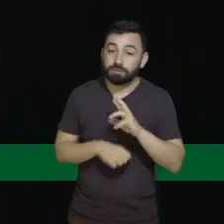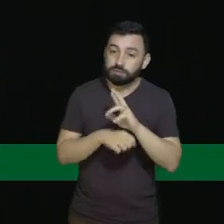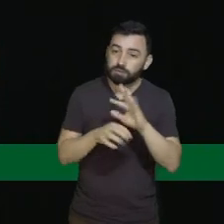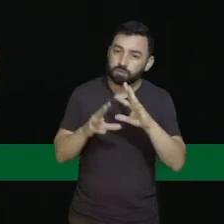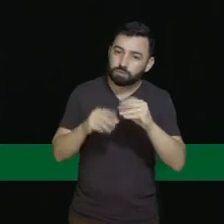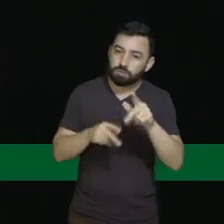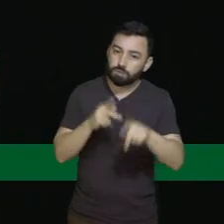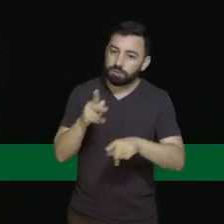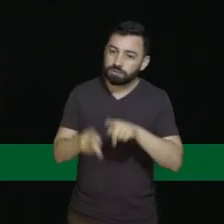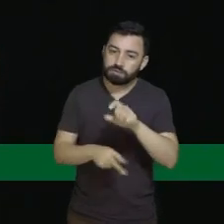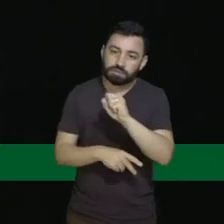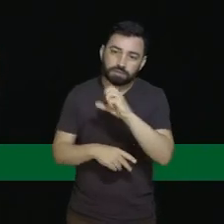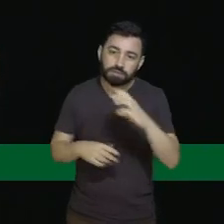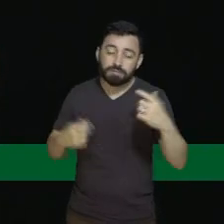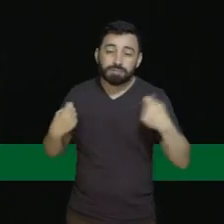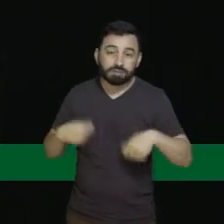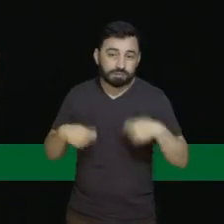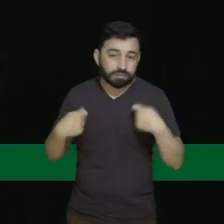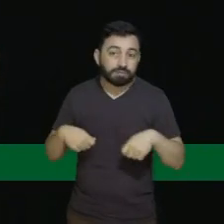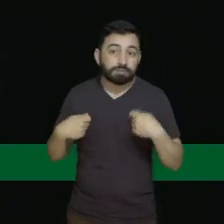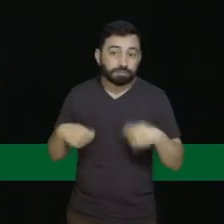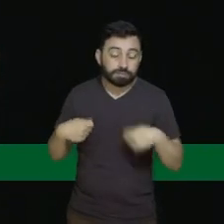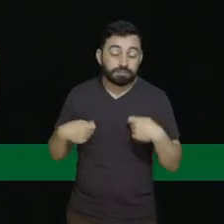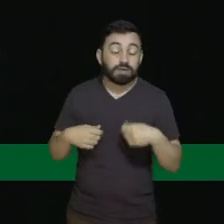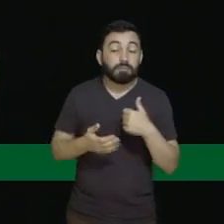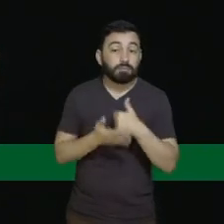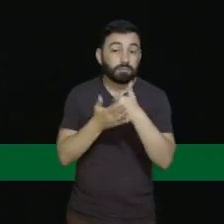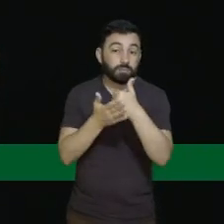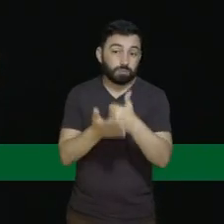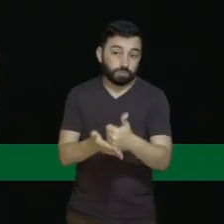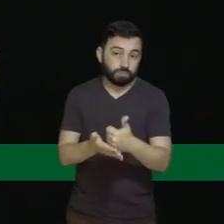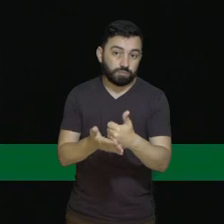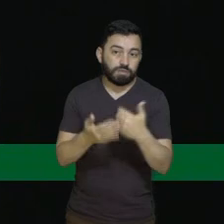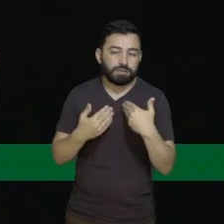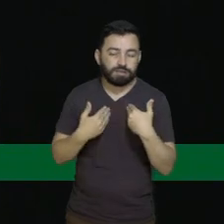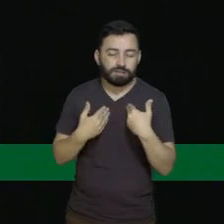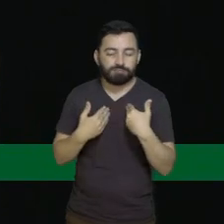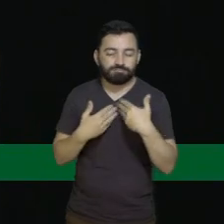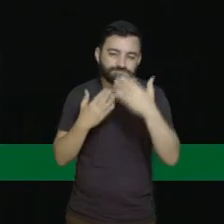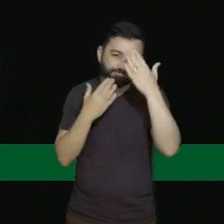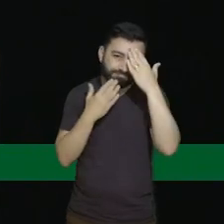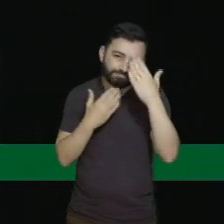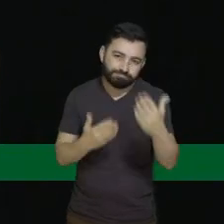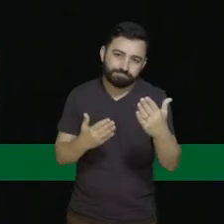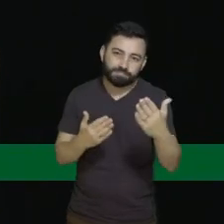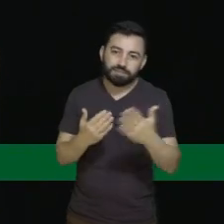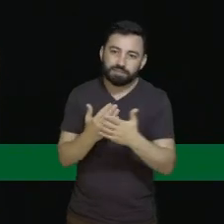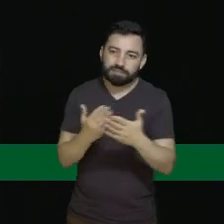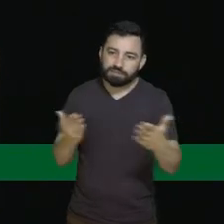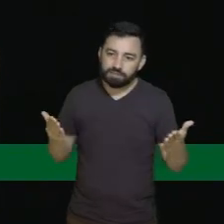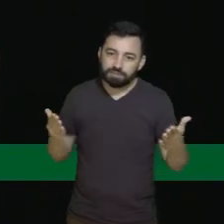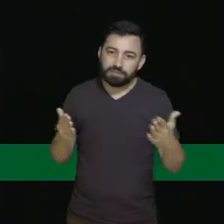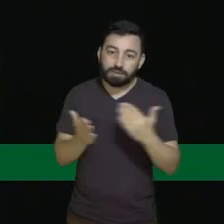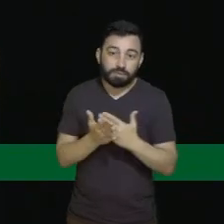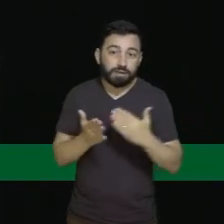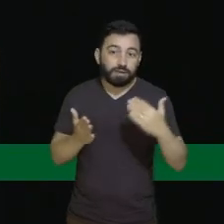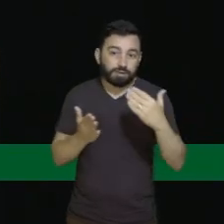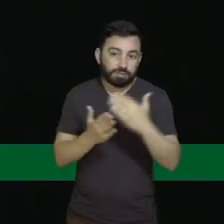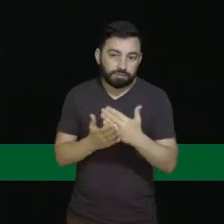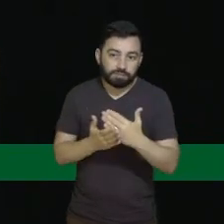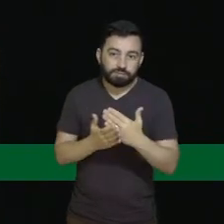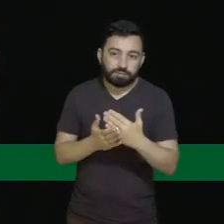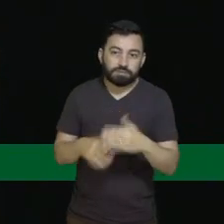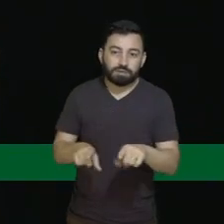catarinenses que precisam desse amparo, eu deixo a minha gratidão a esse grandioso plenário, ao